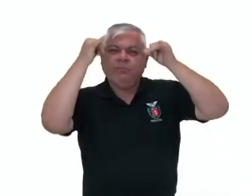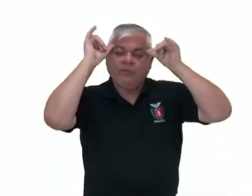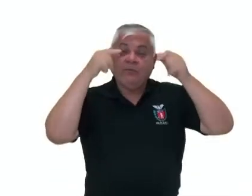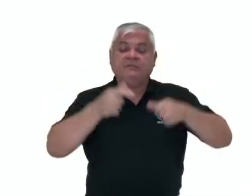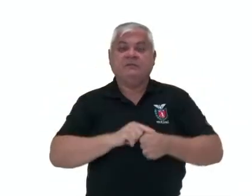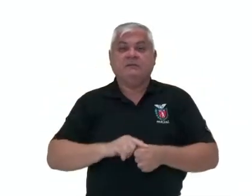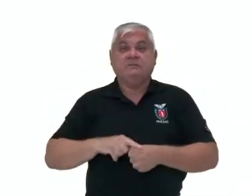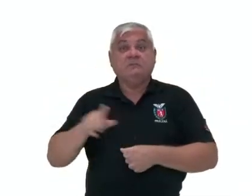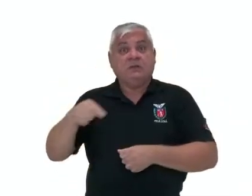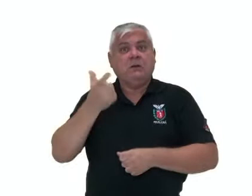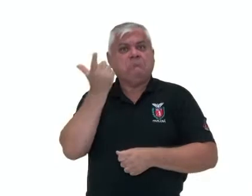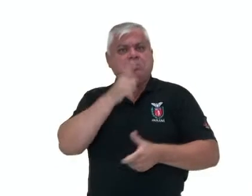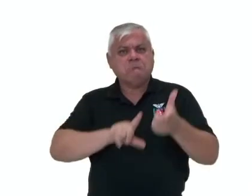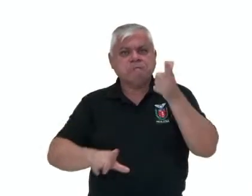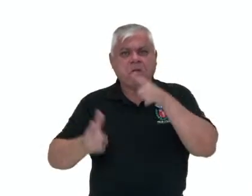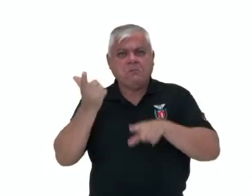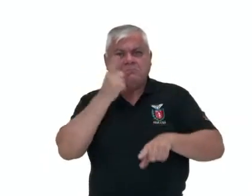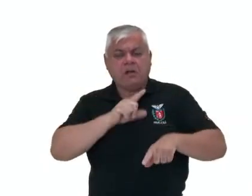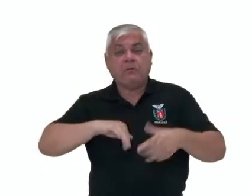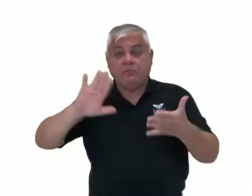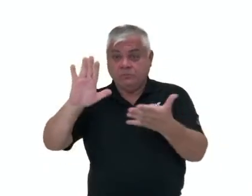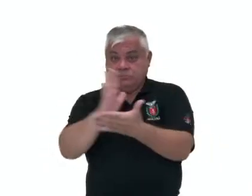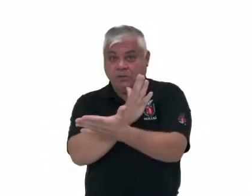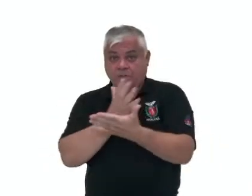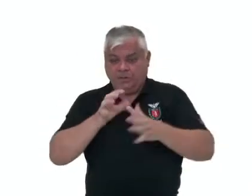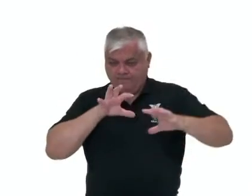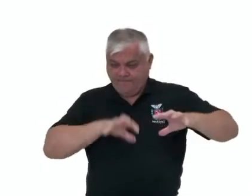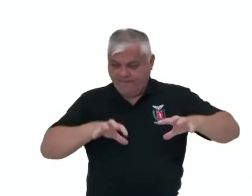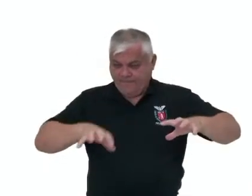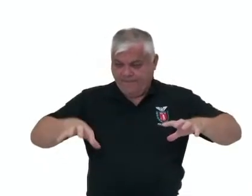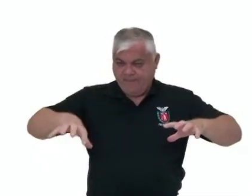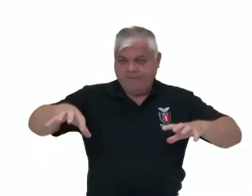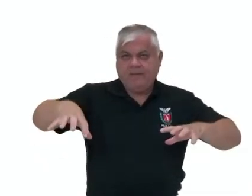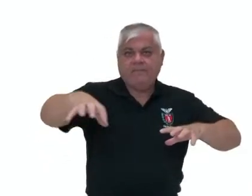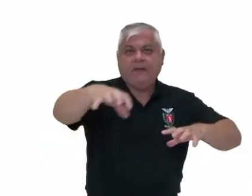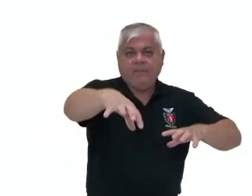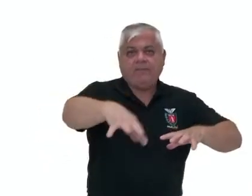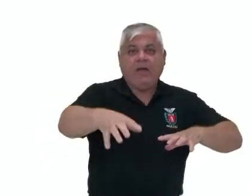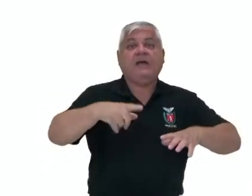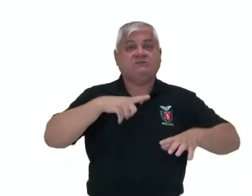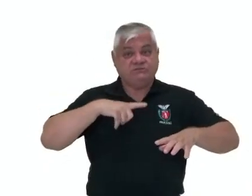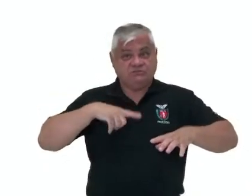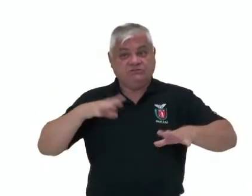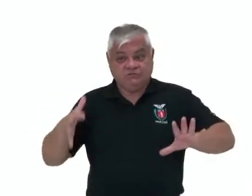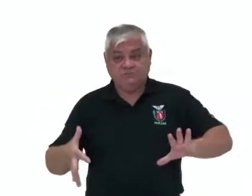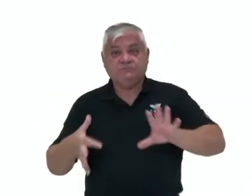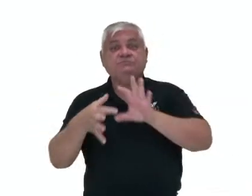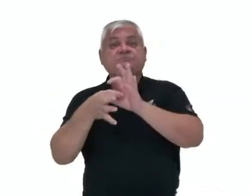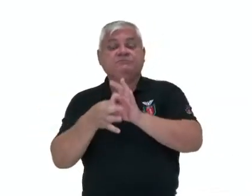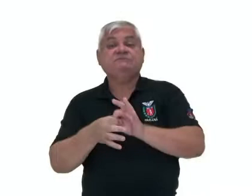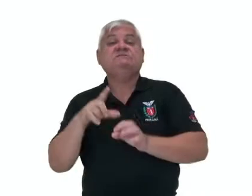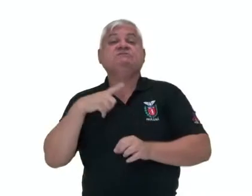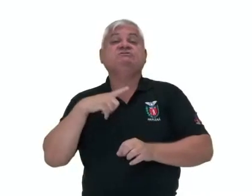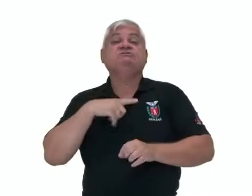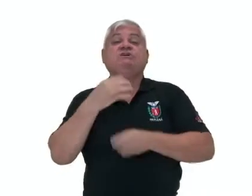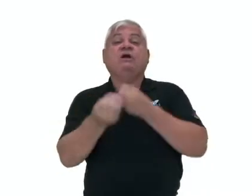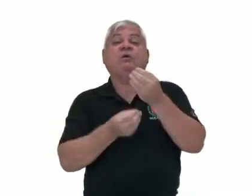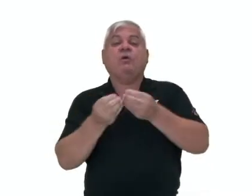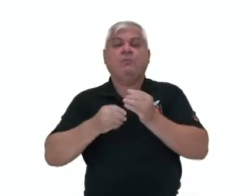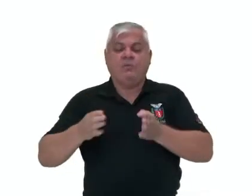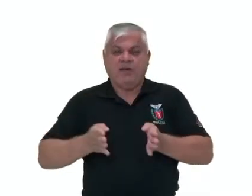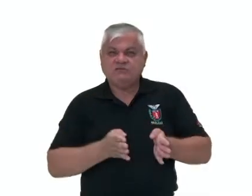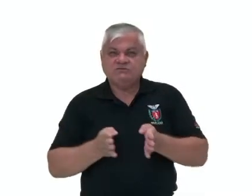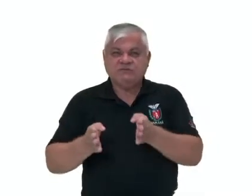alianças e conquistas e era dividido em várias regiões administrativas, interligado por uma eficiente rede de